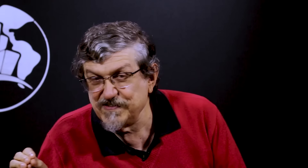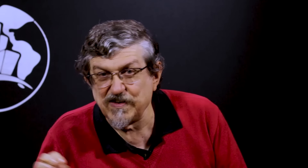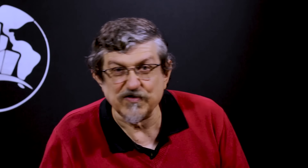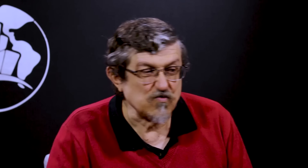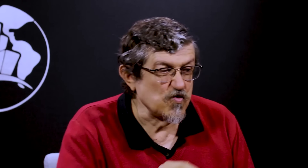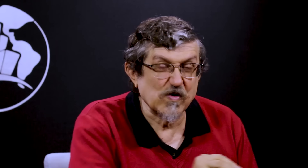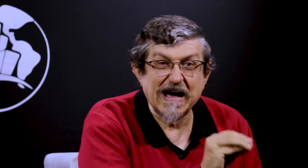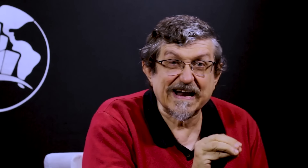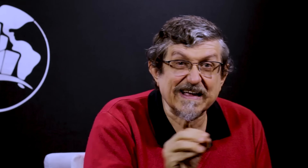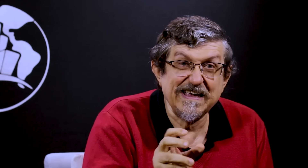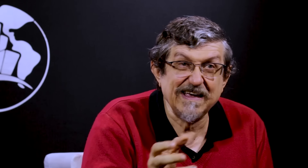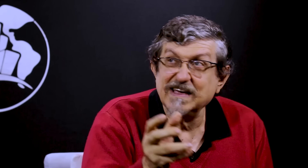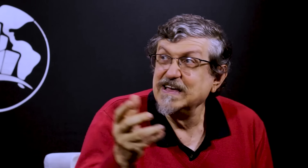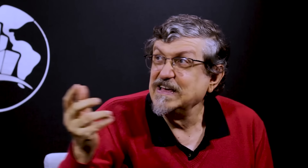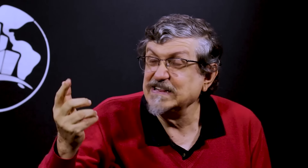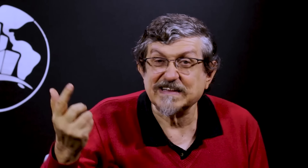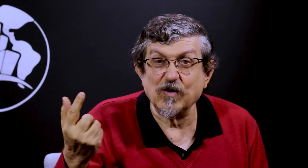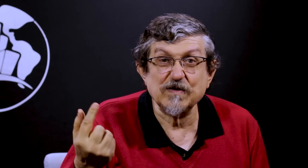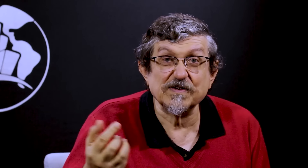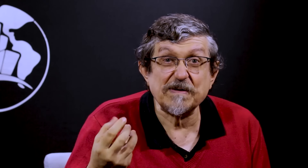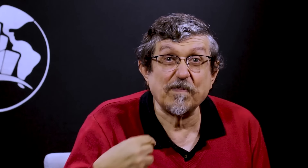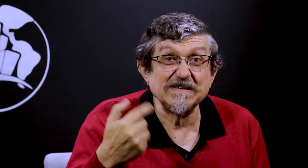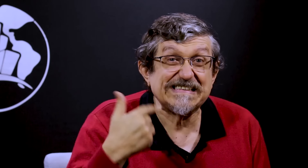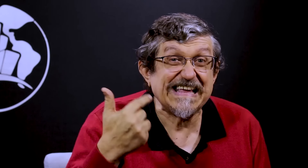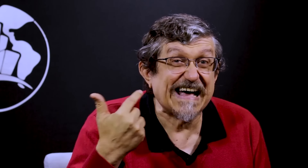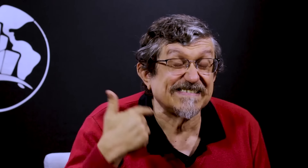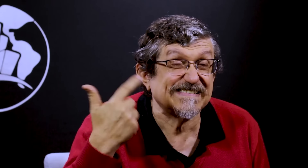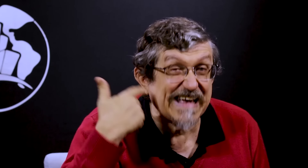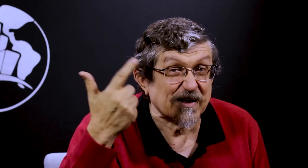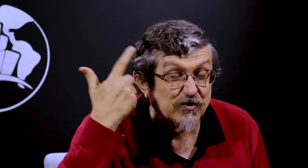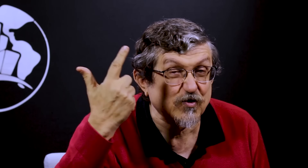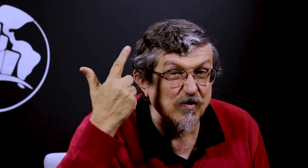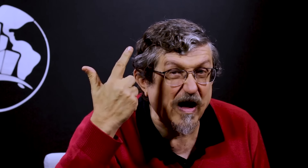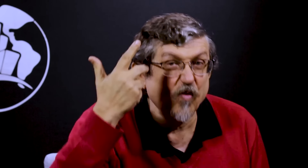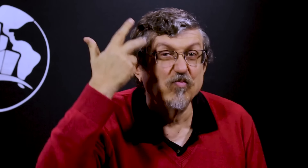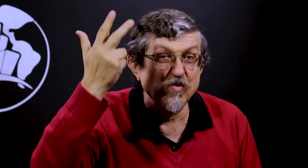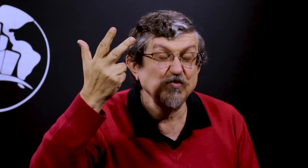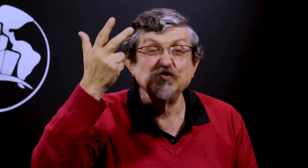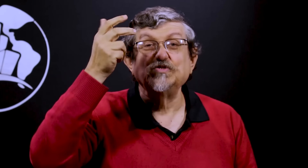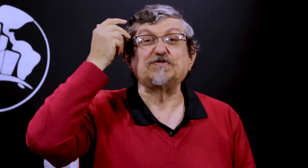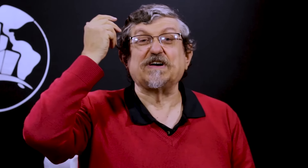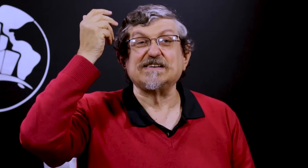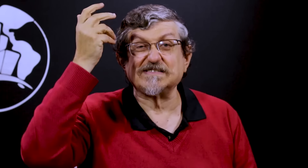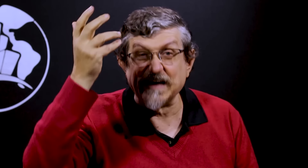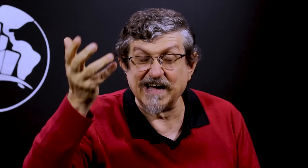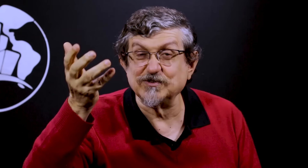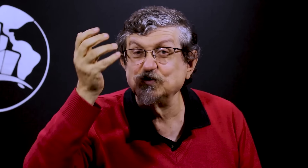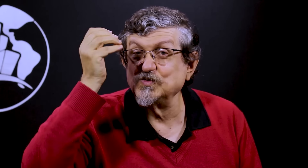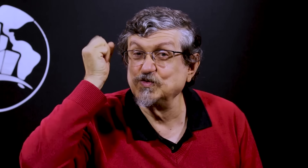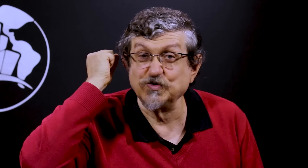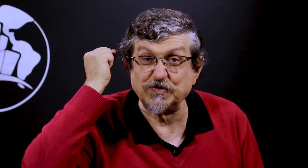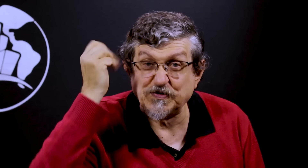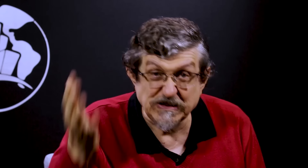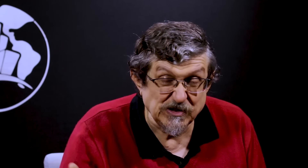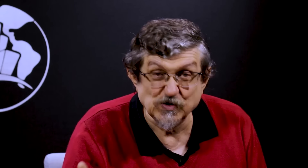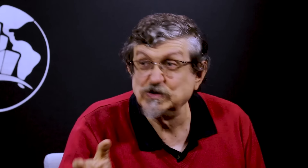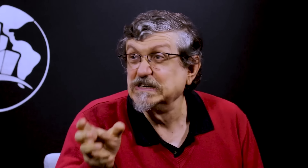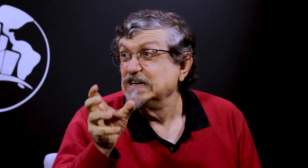que existe um lugar aqui, em tal que você pode ter acesso ao mundo diferenciado